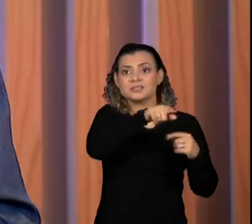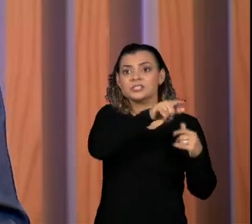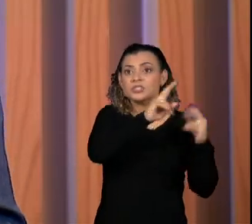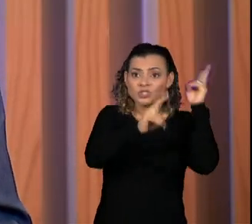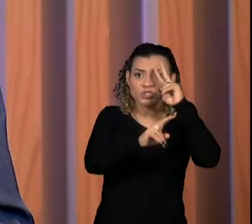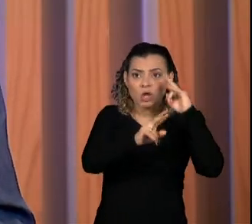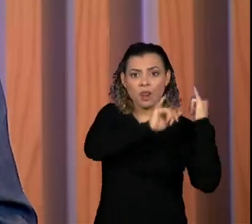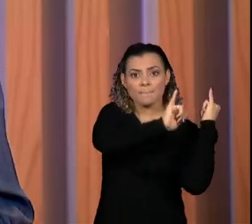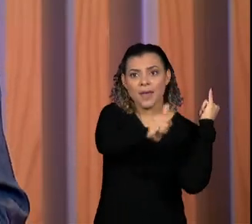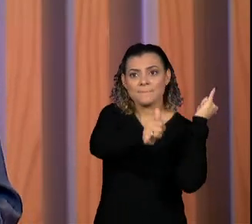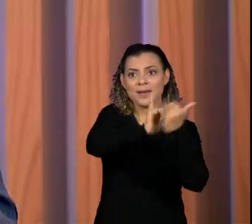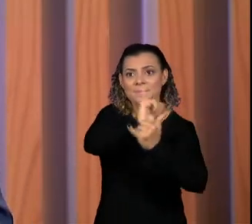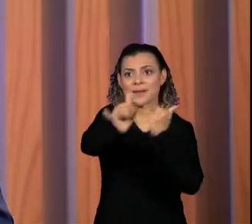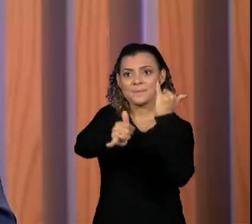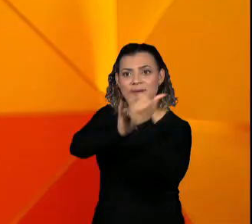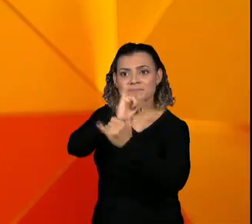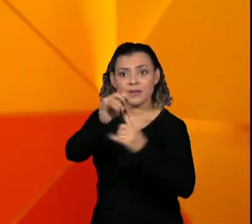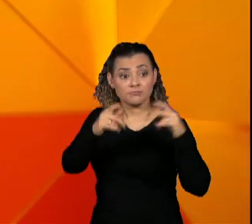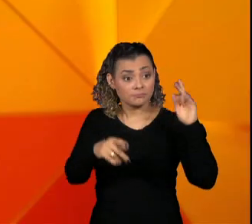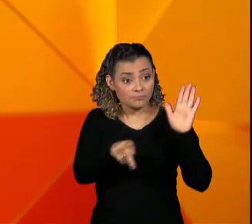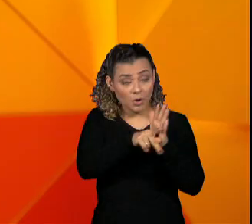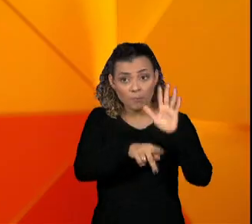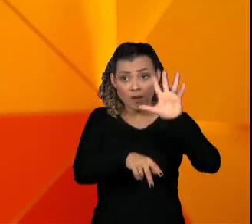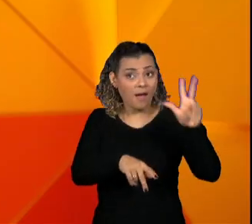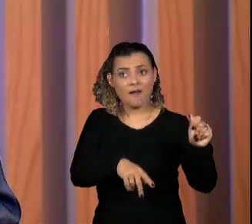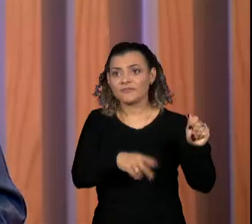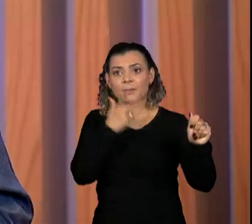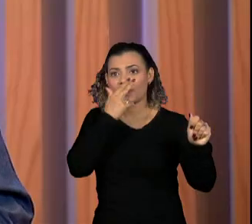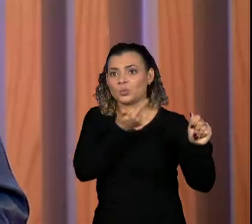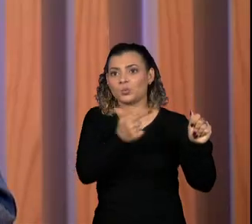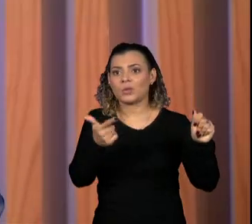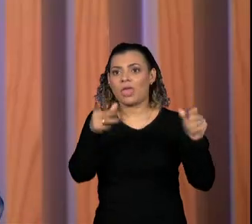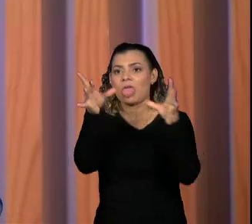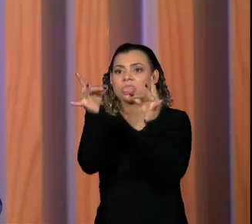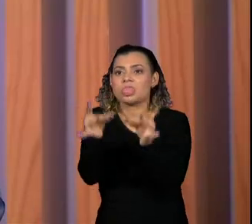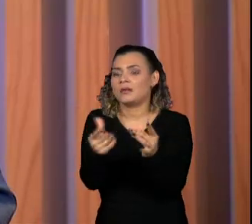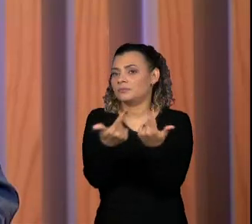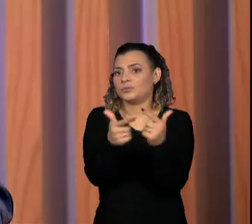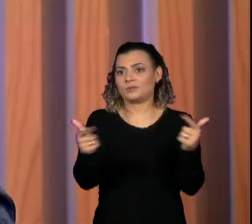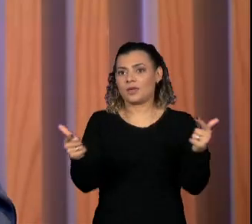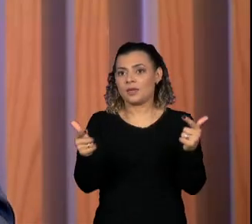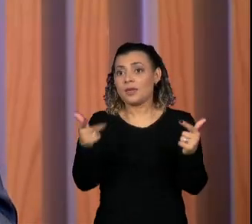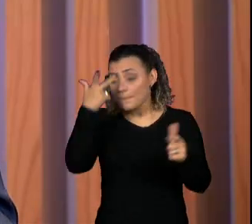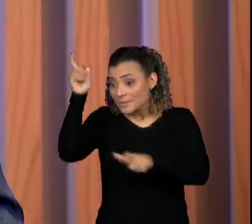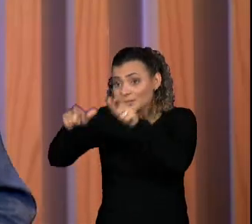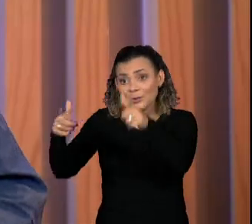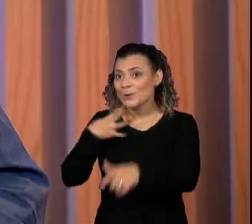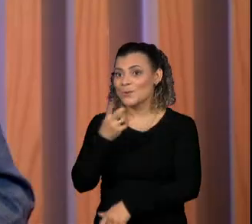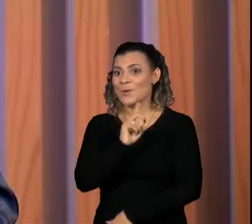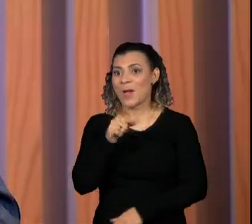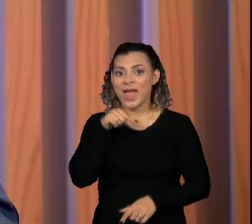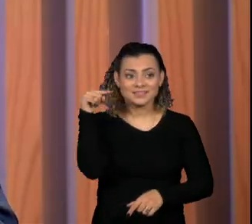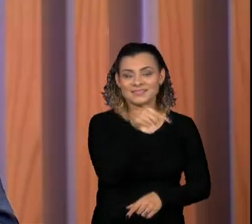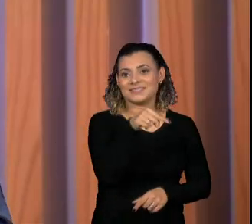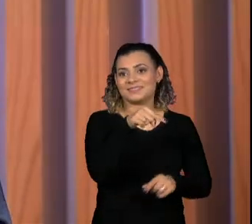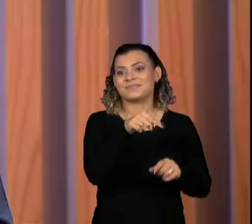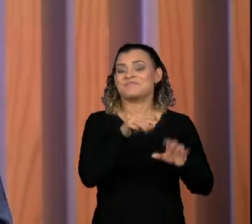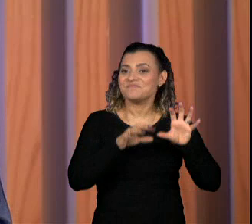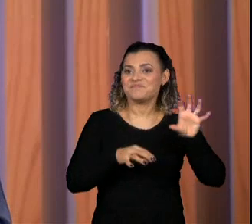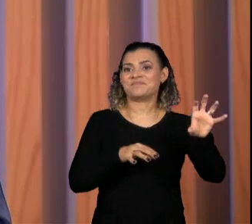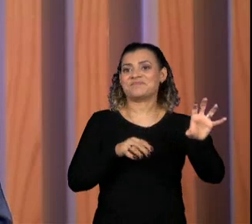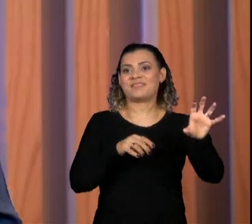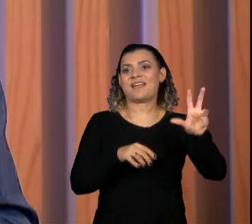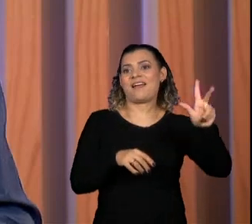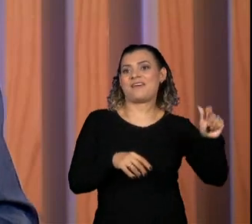de uma maneira muito aprofundada e de uma maneira que as pessoas tenham uma dimensão do tamanho da contribuição